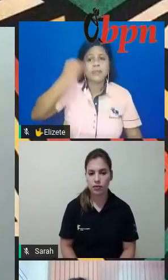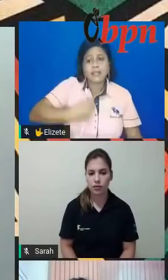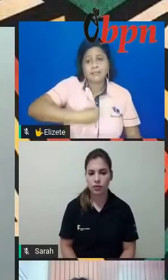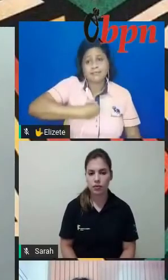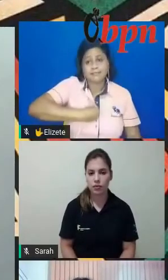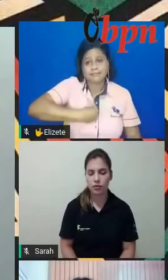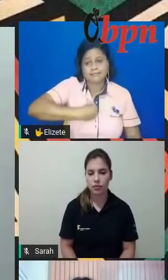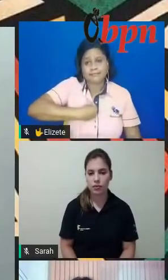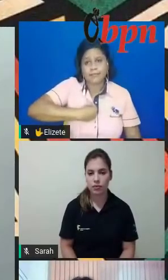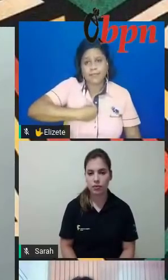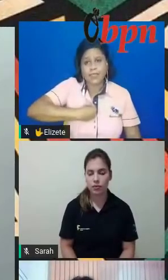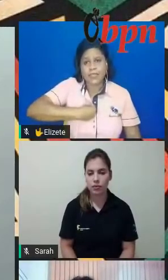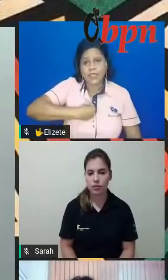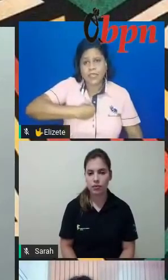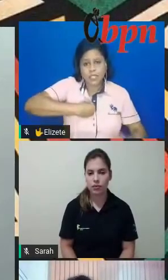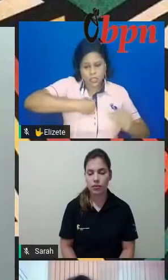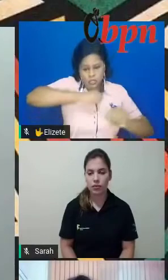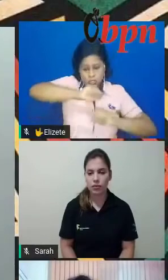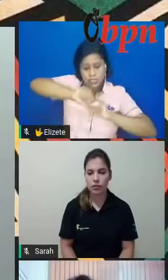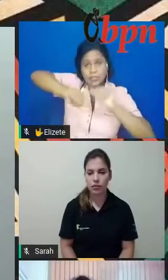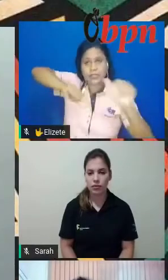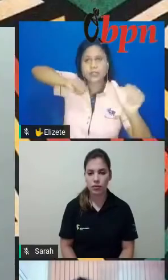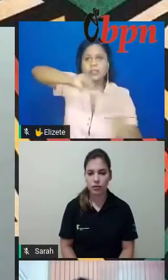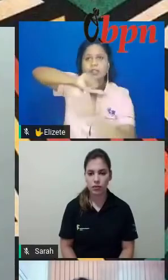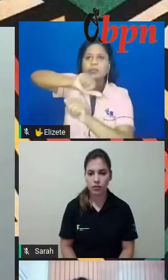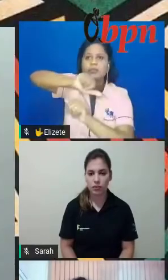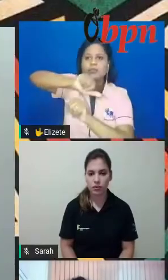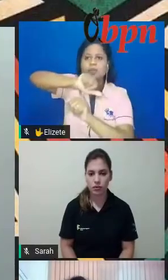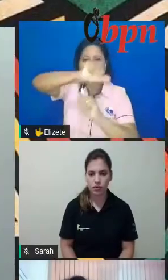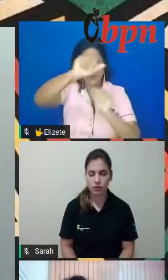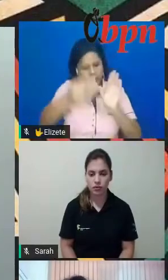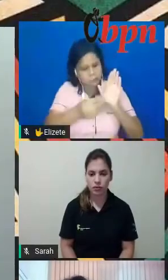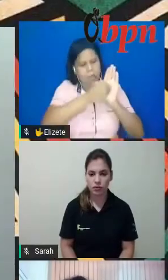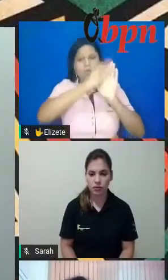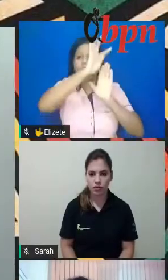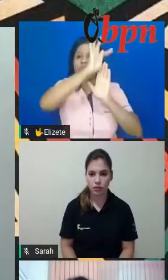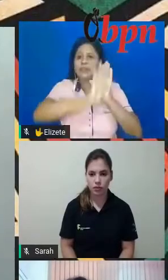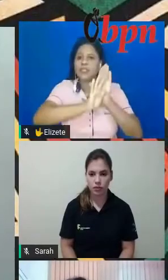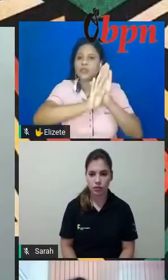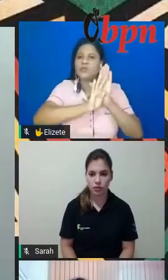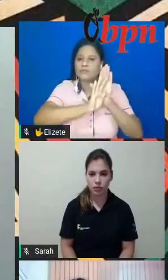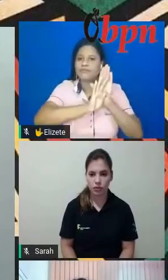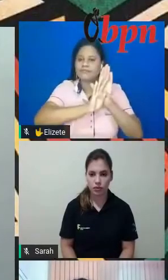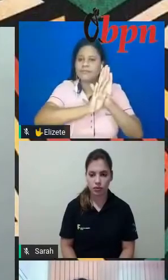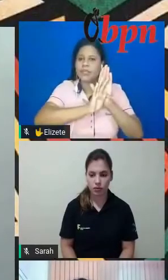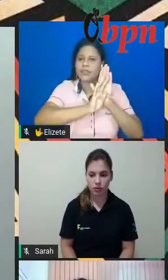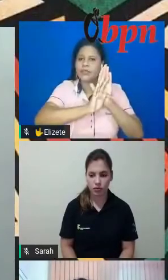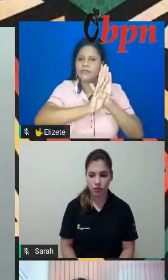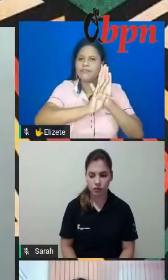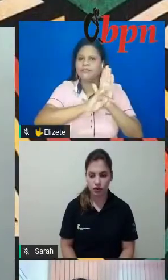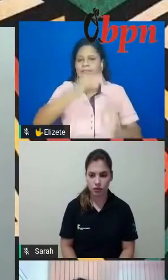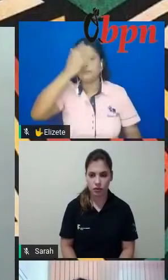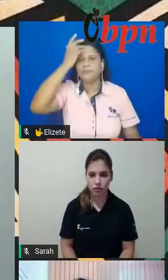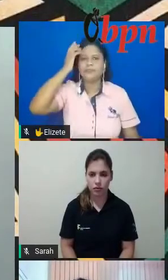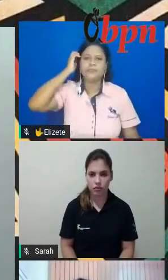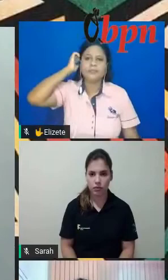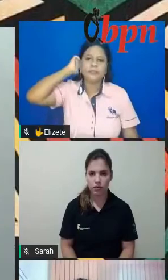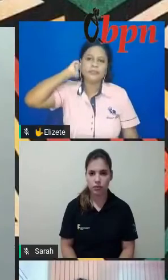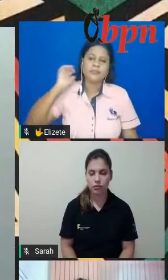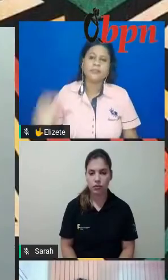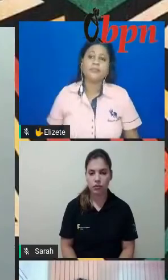transformar essa vivência em material literário, em discurso literário. E aí também